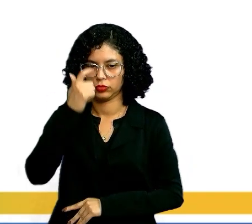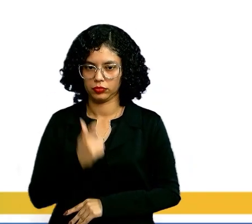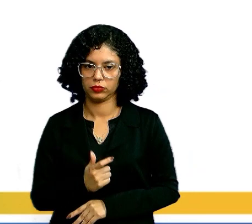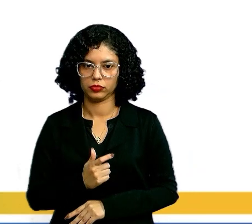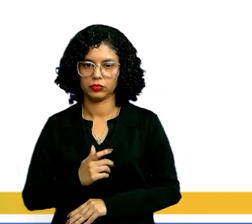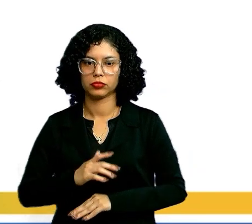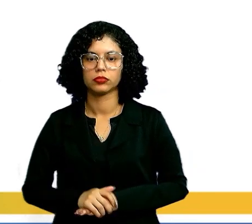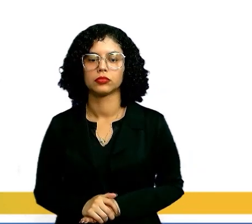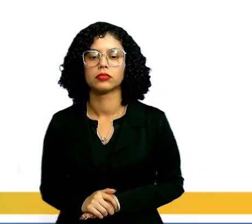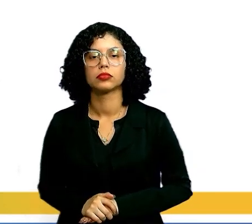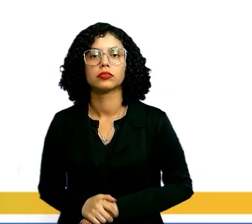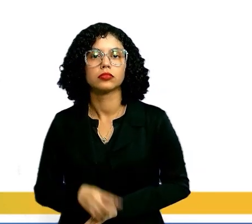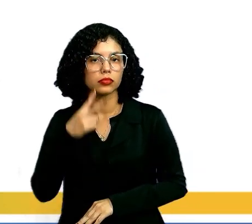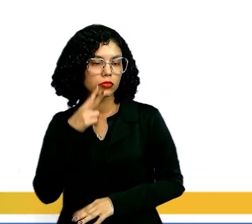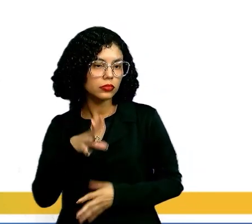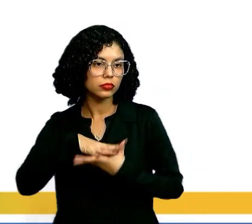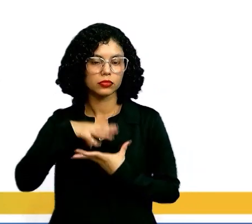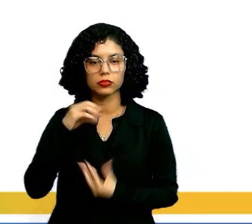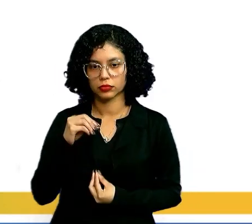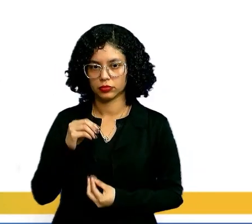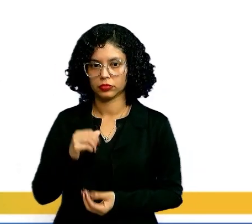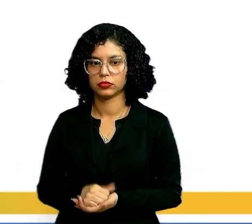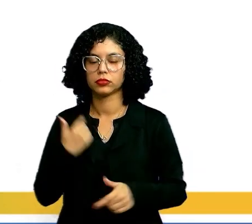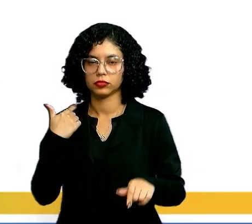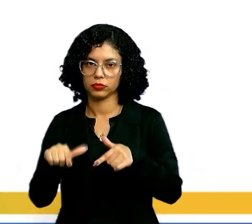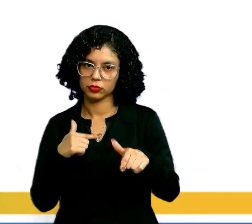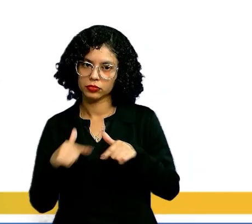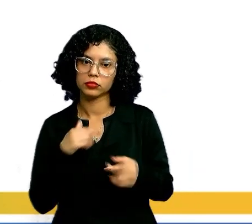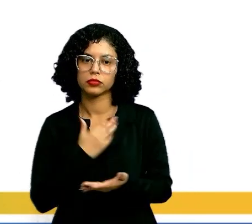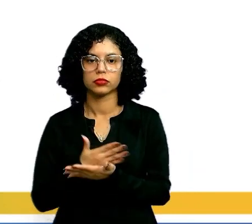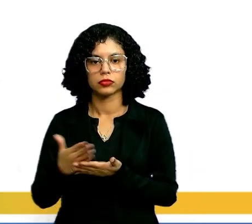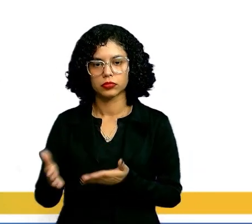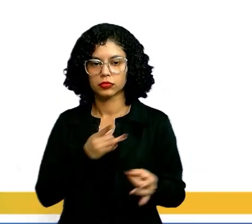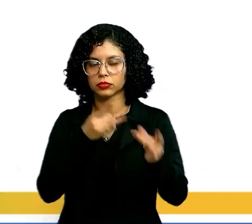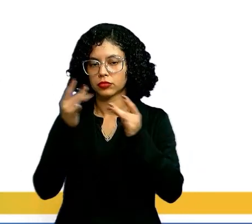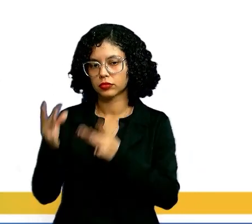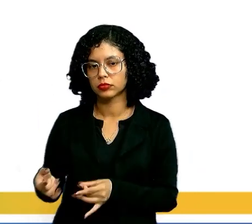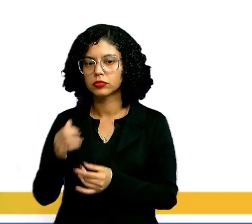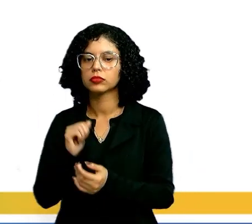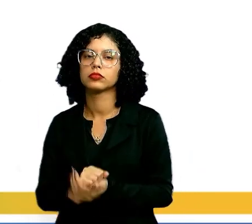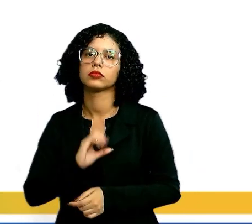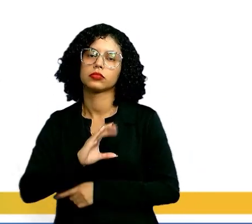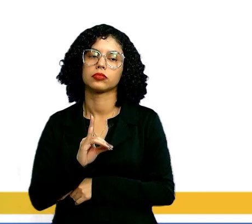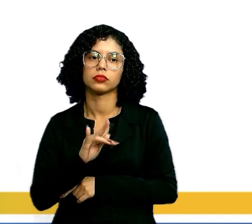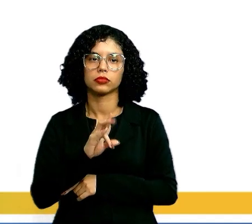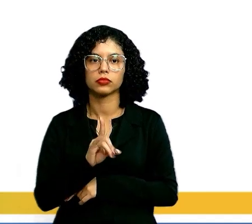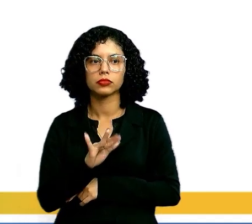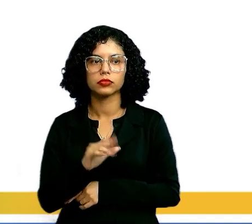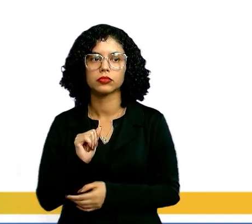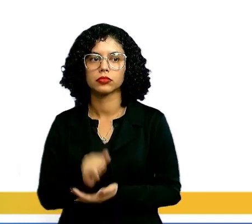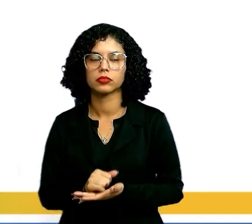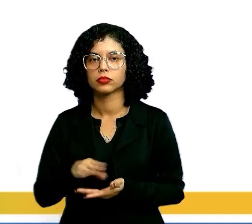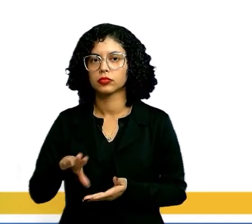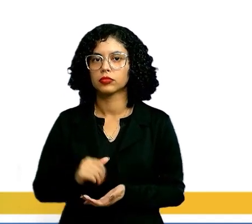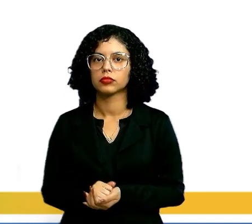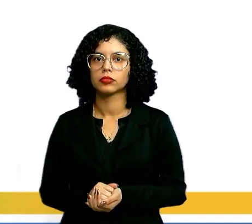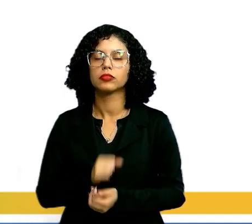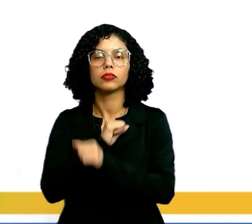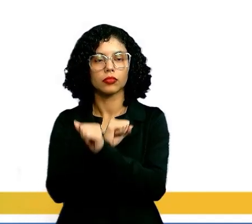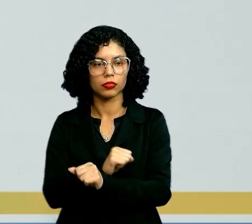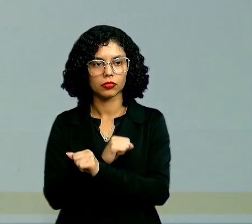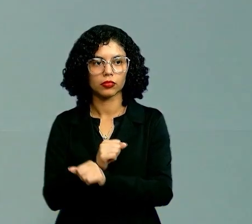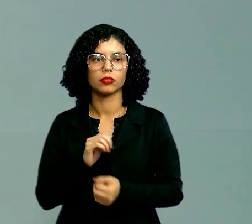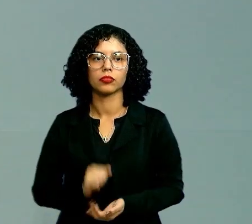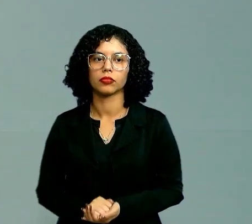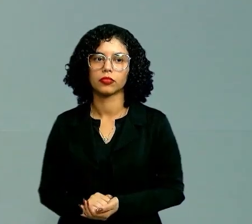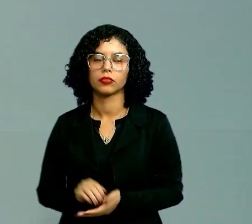dele então essa alma era a alma dos trabalhadores Comerciantes camponeses artesãos e escravos